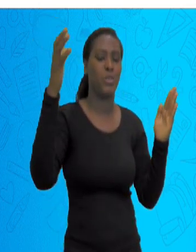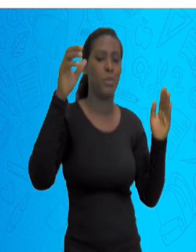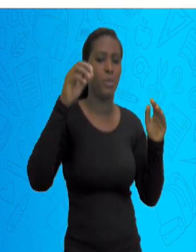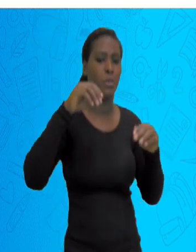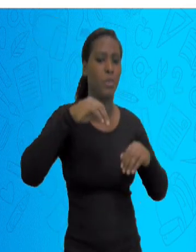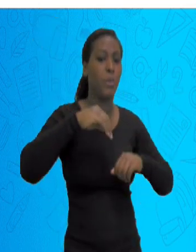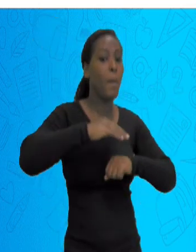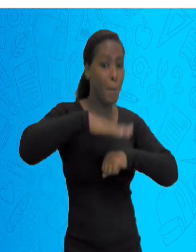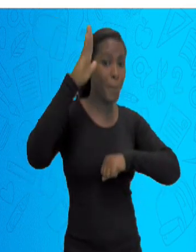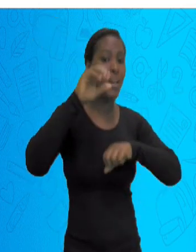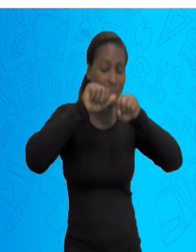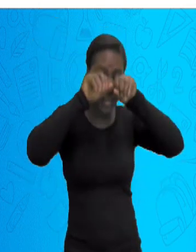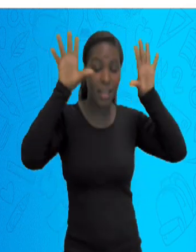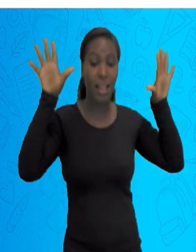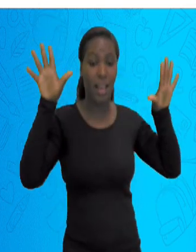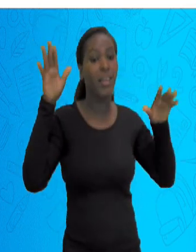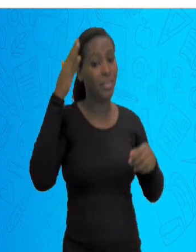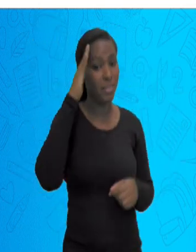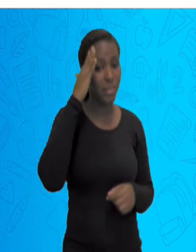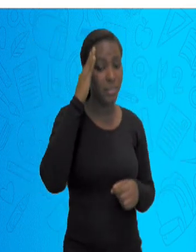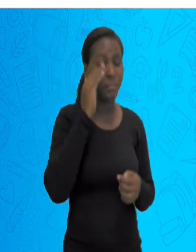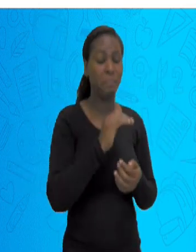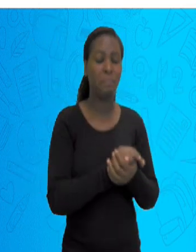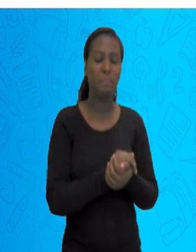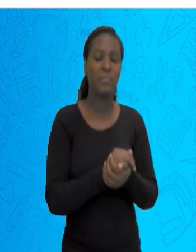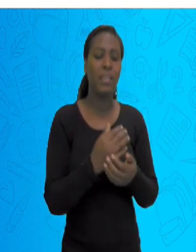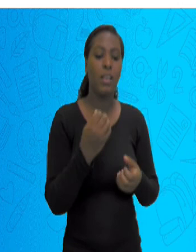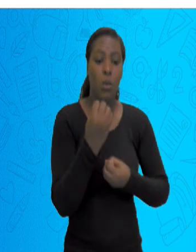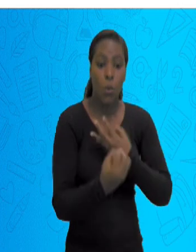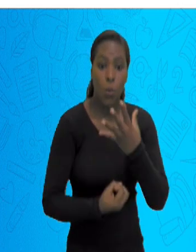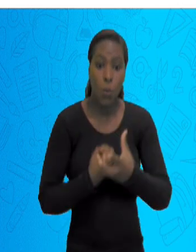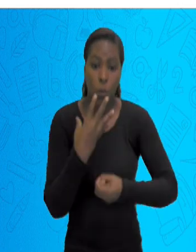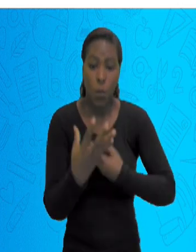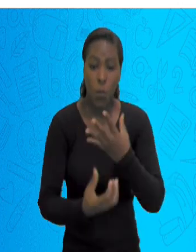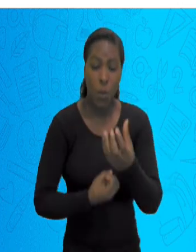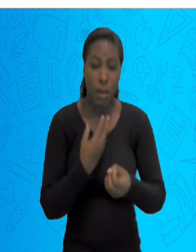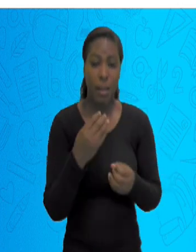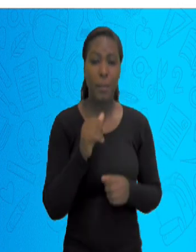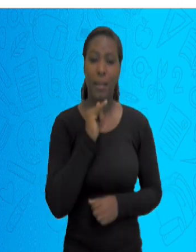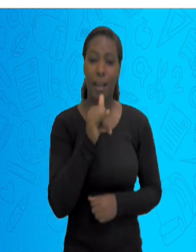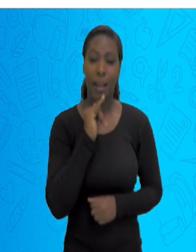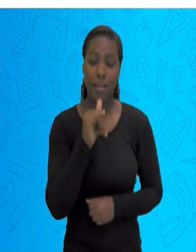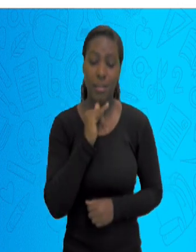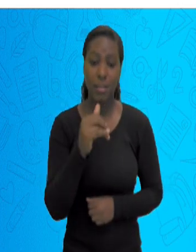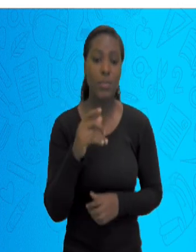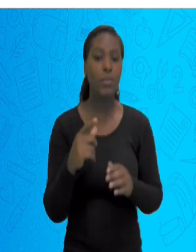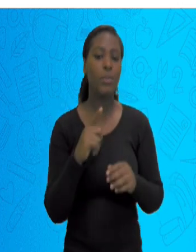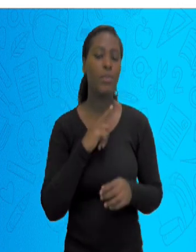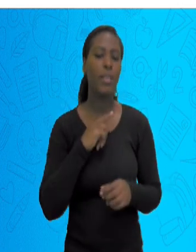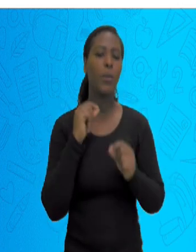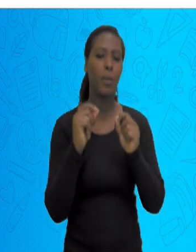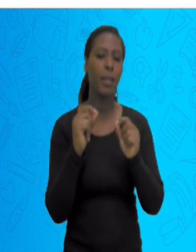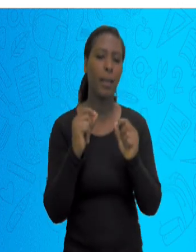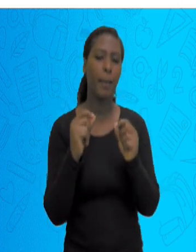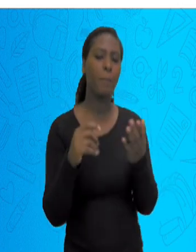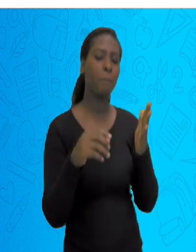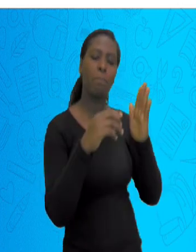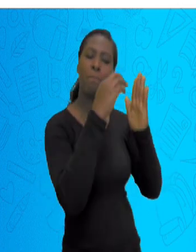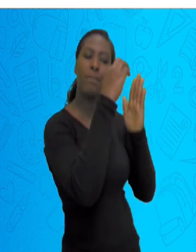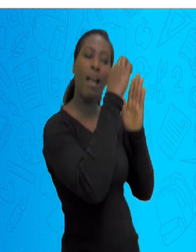O poema narrativo apresenta versos e estrofes. E agora é hora